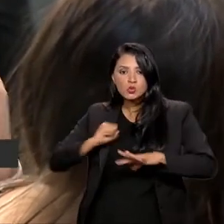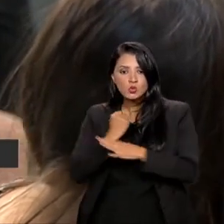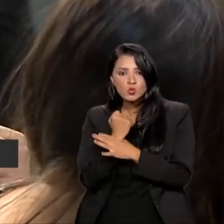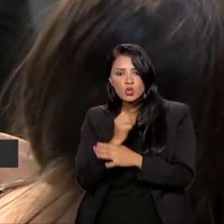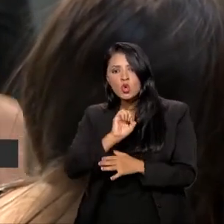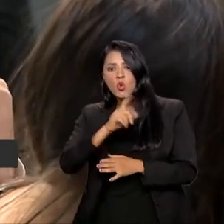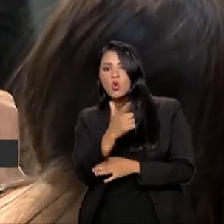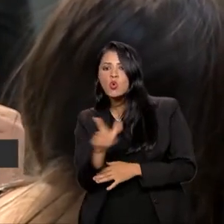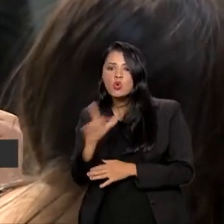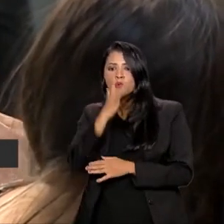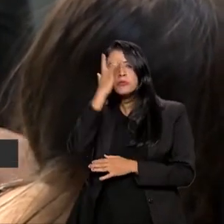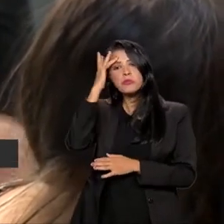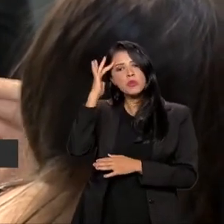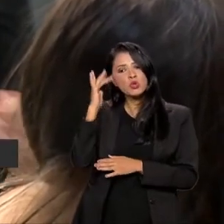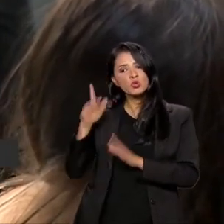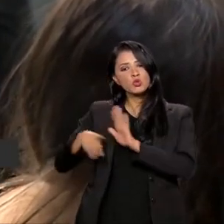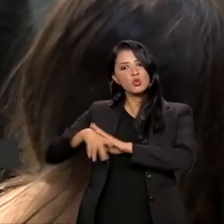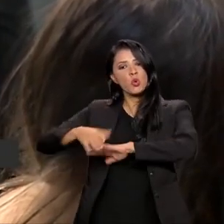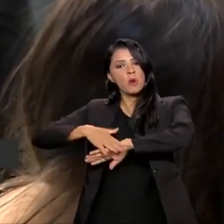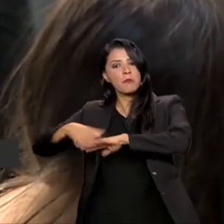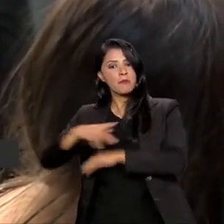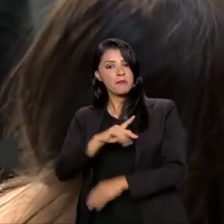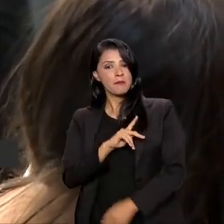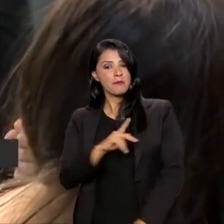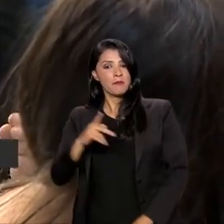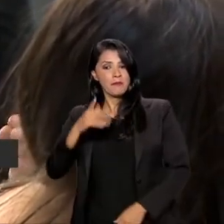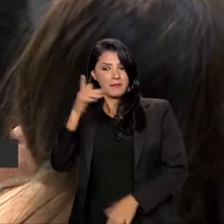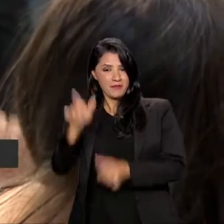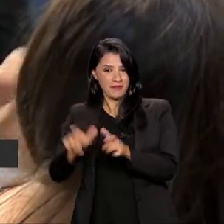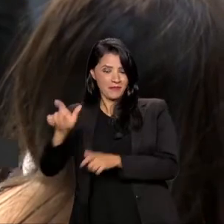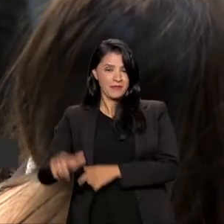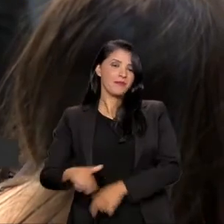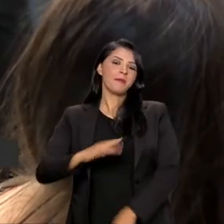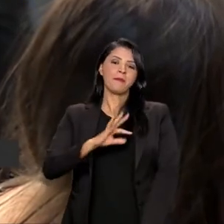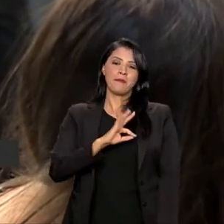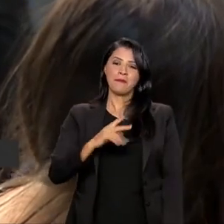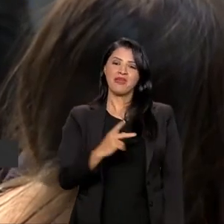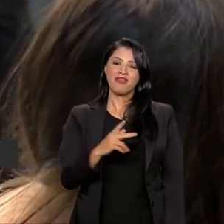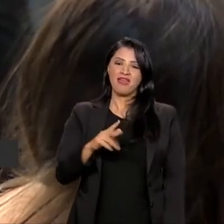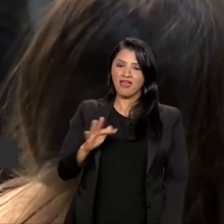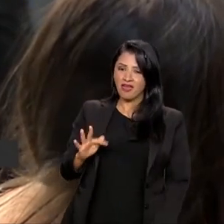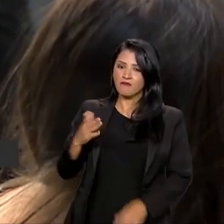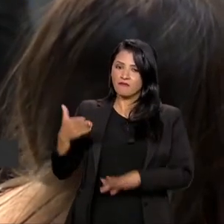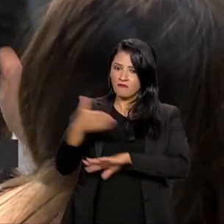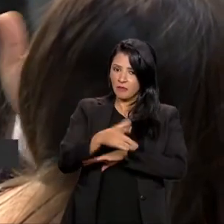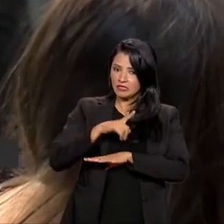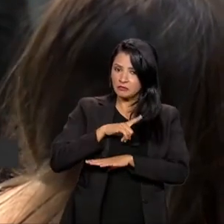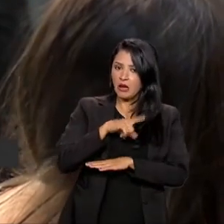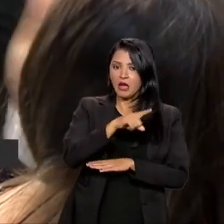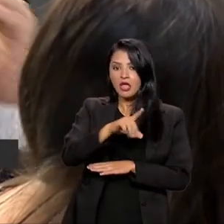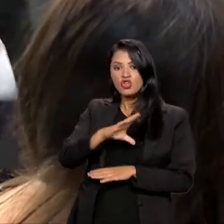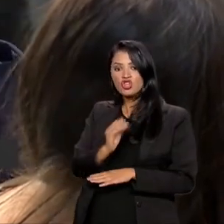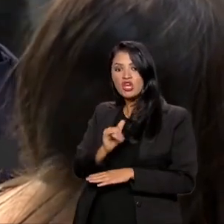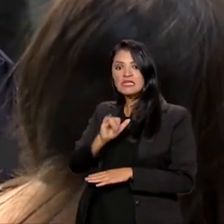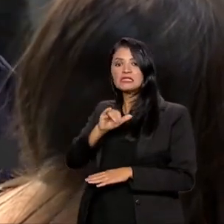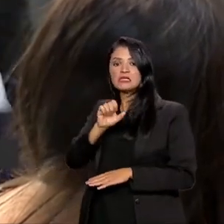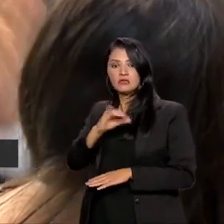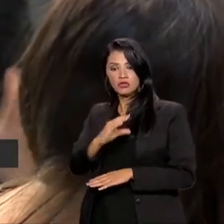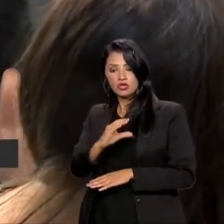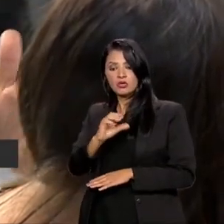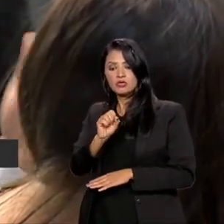ser indivíduos cedidos pela PF que vão participar subordinados ao GSI? E uma segunda,